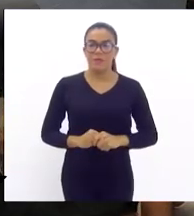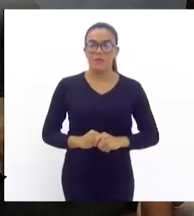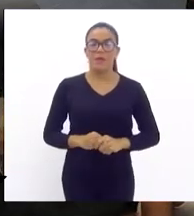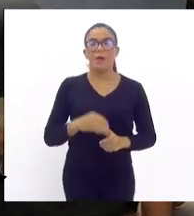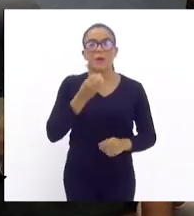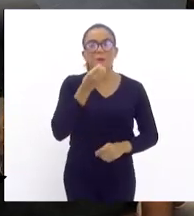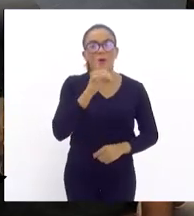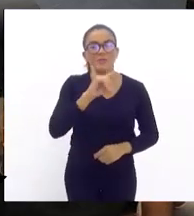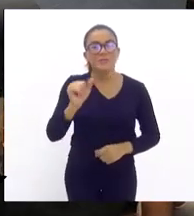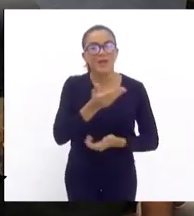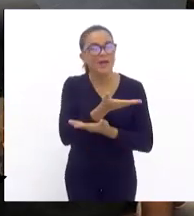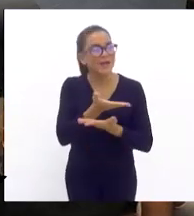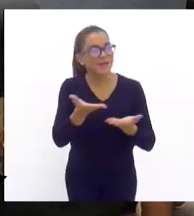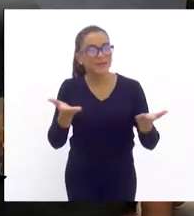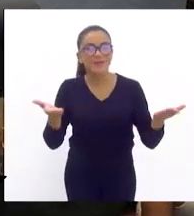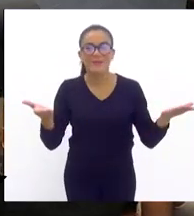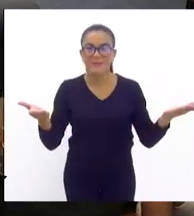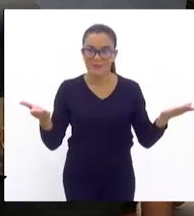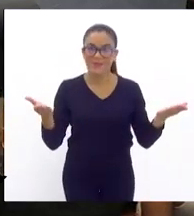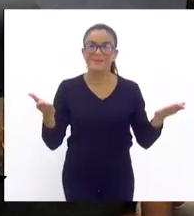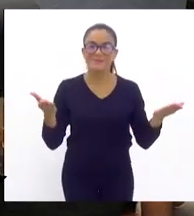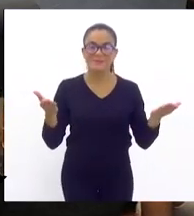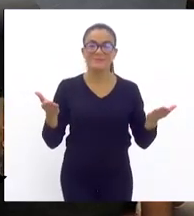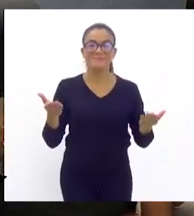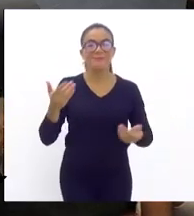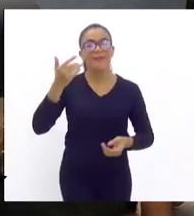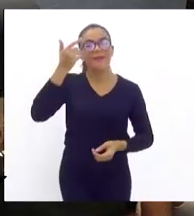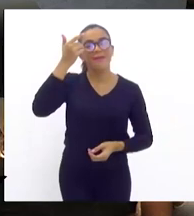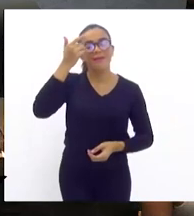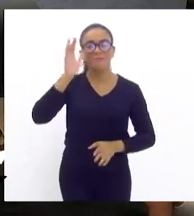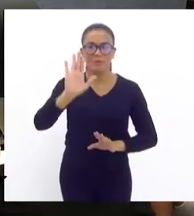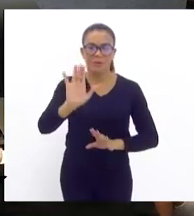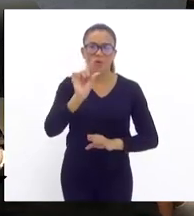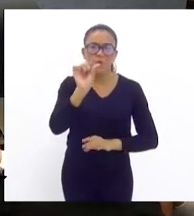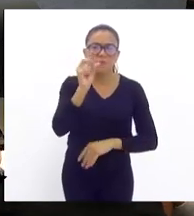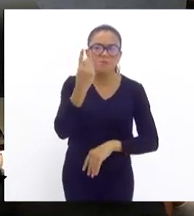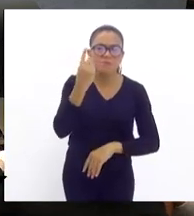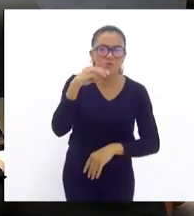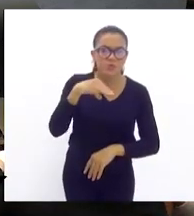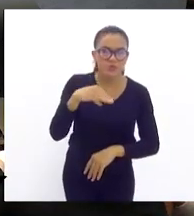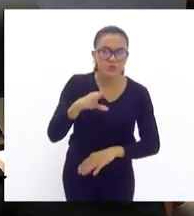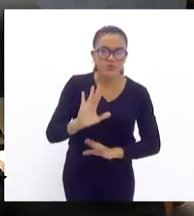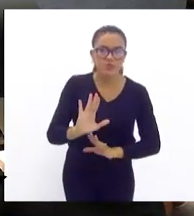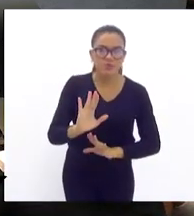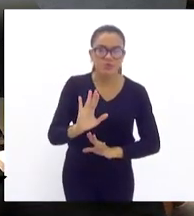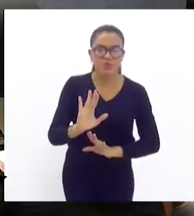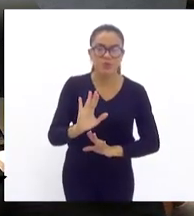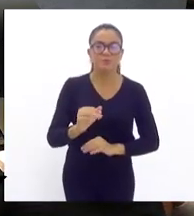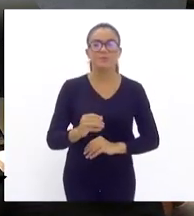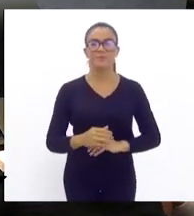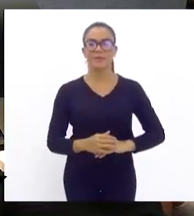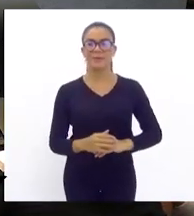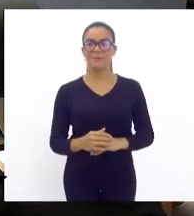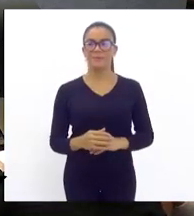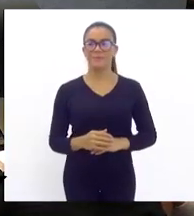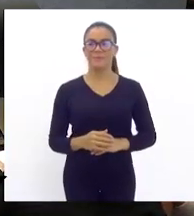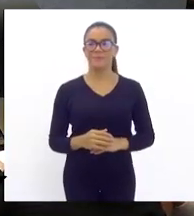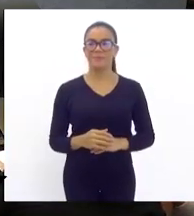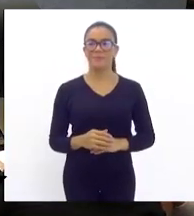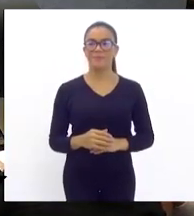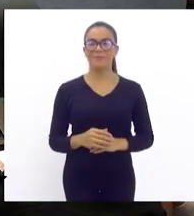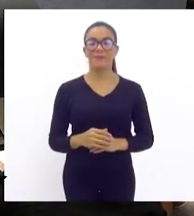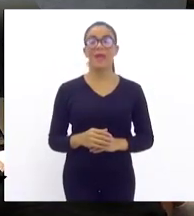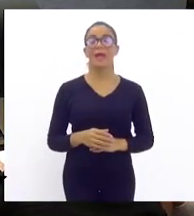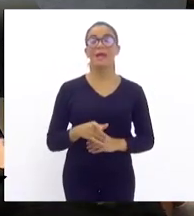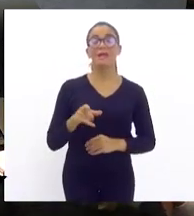Bom dia a todos. Eu queria... Só um minutinho. Tudo bom? É que, na